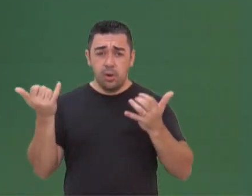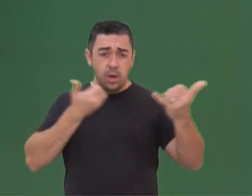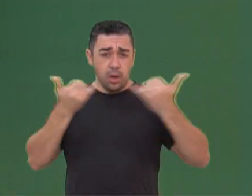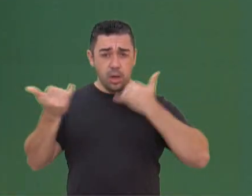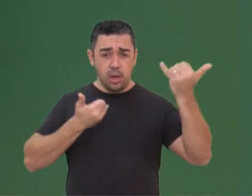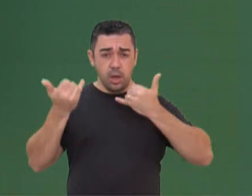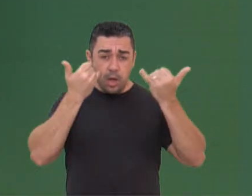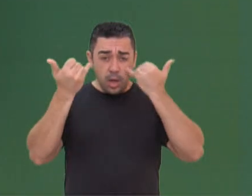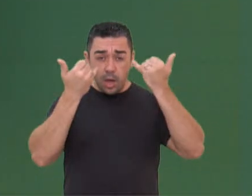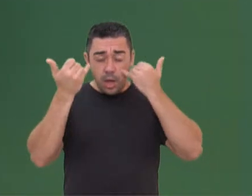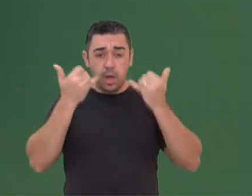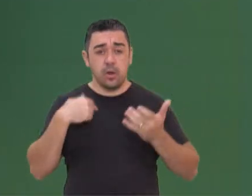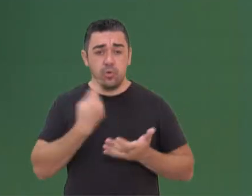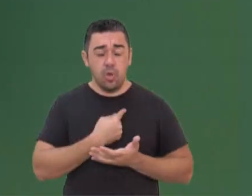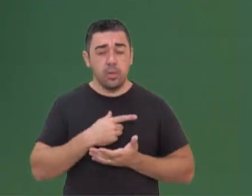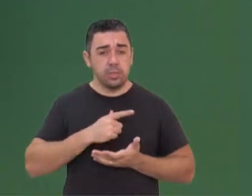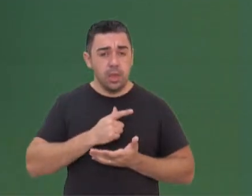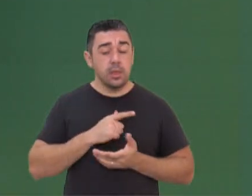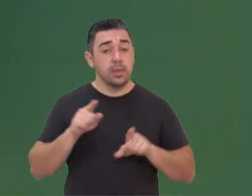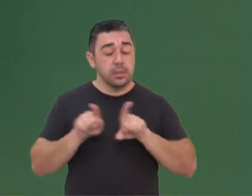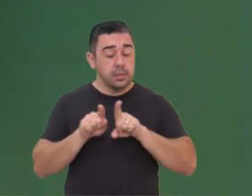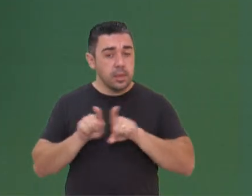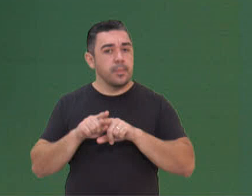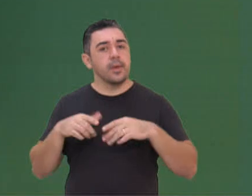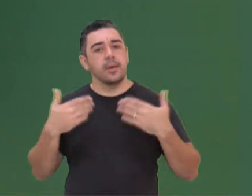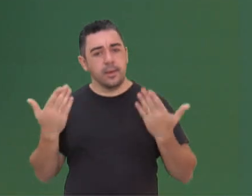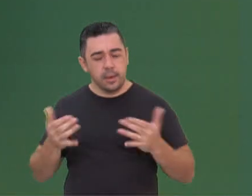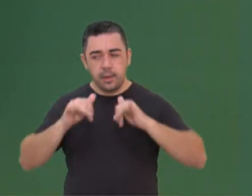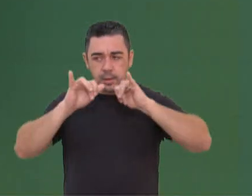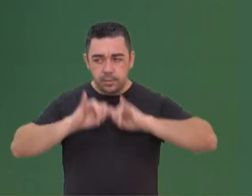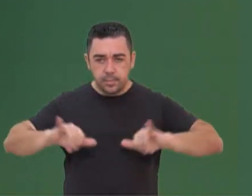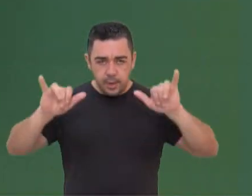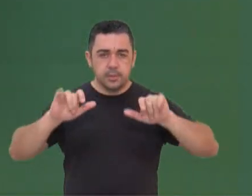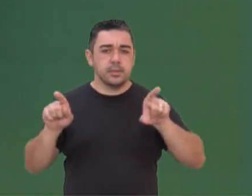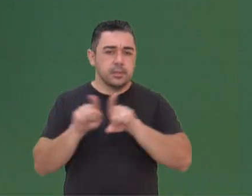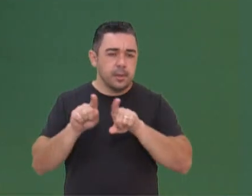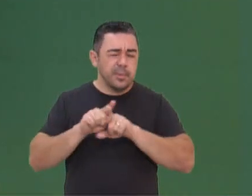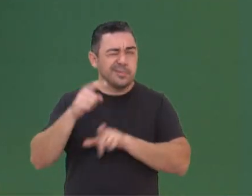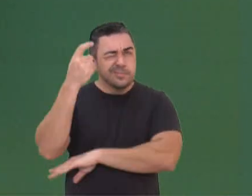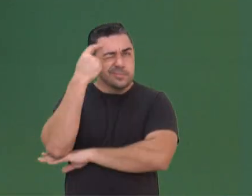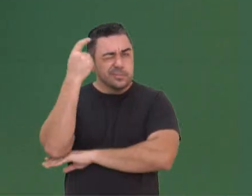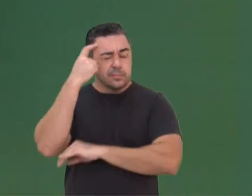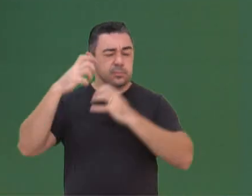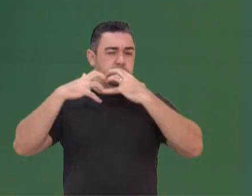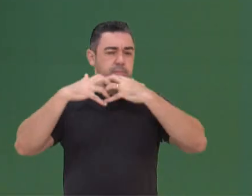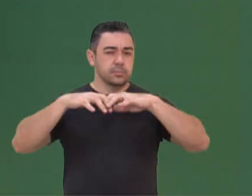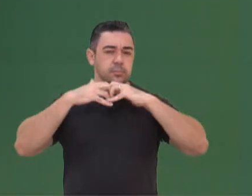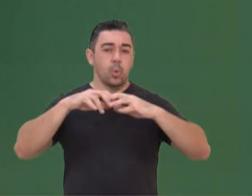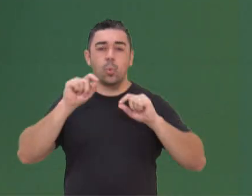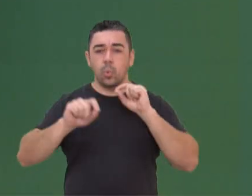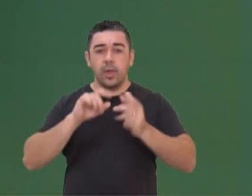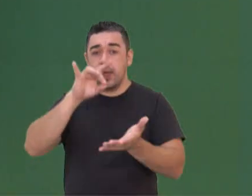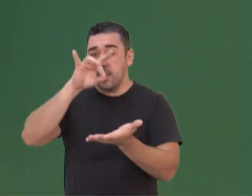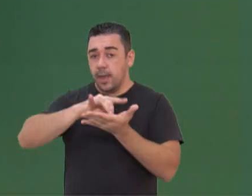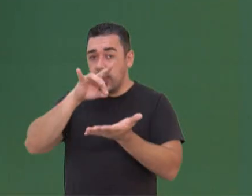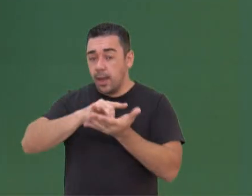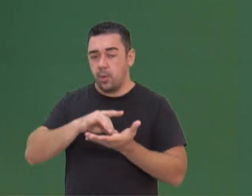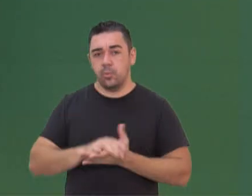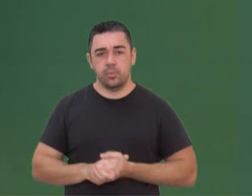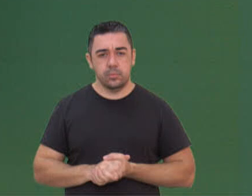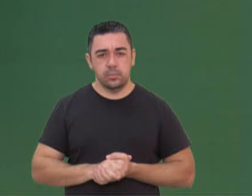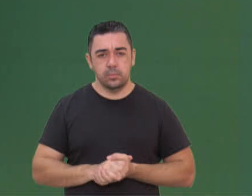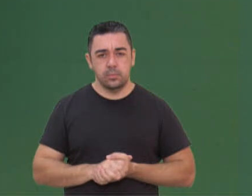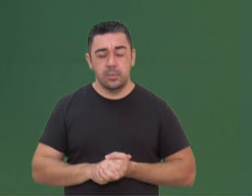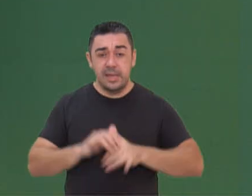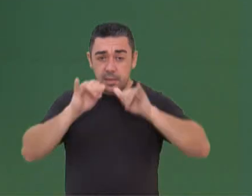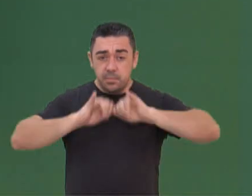quantidade. É de se esperar que a imprensa, então, portanto, reflita sobre a realidade. A imprensa